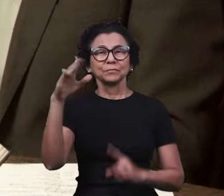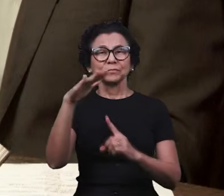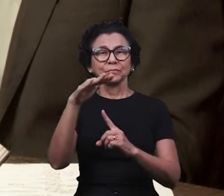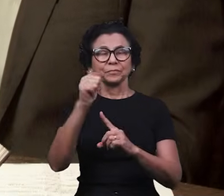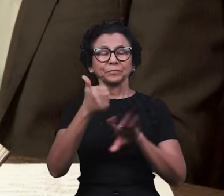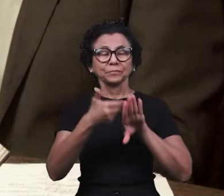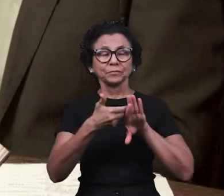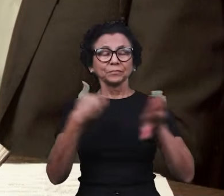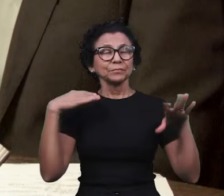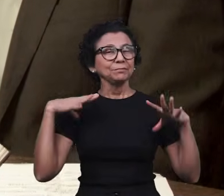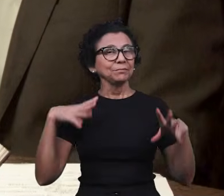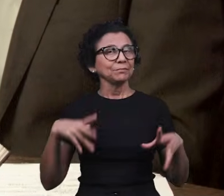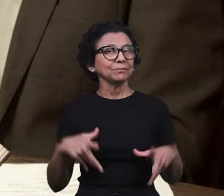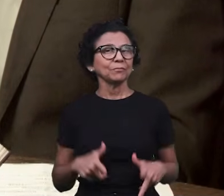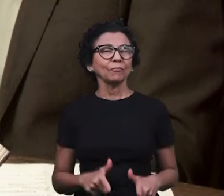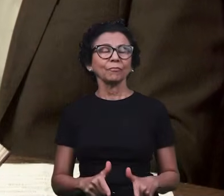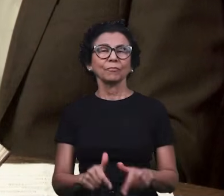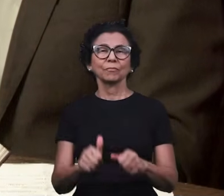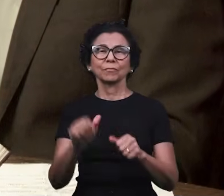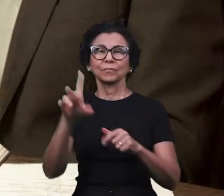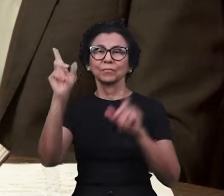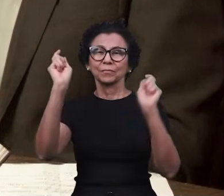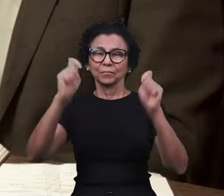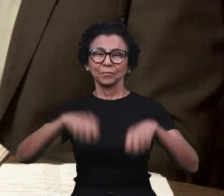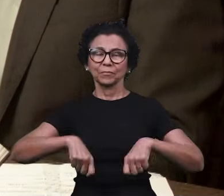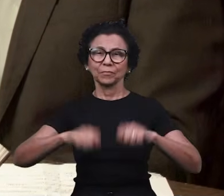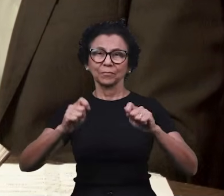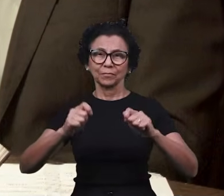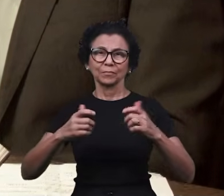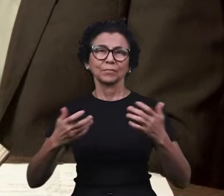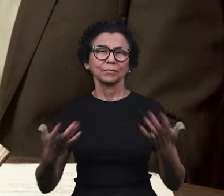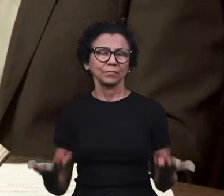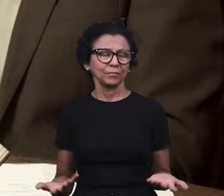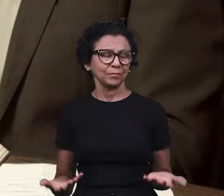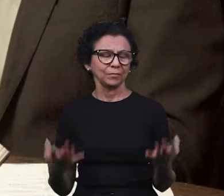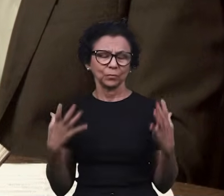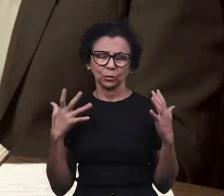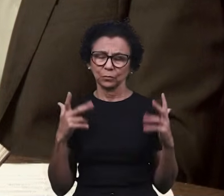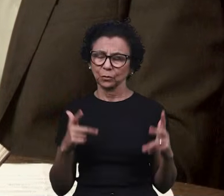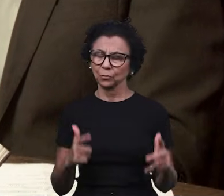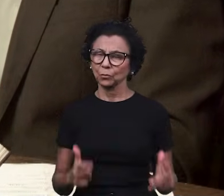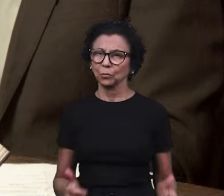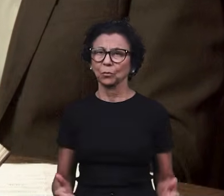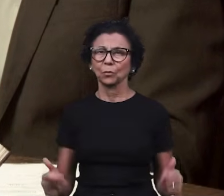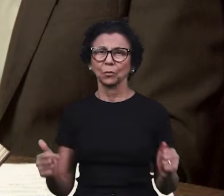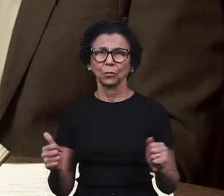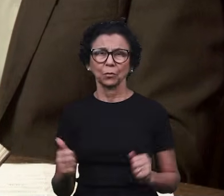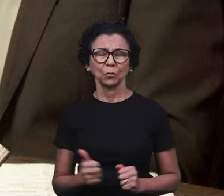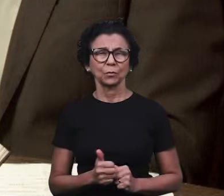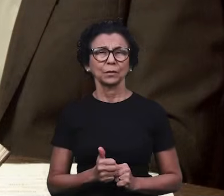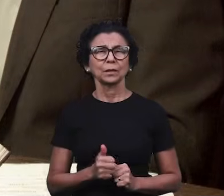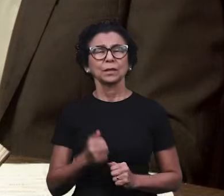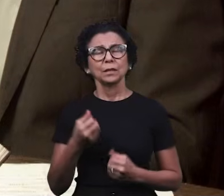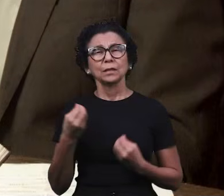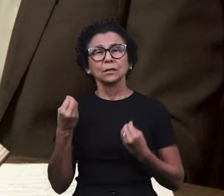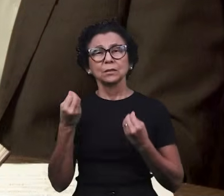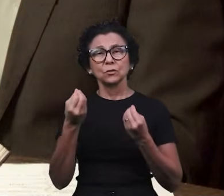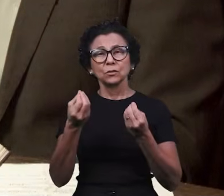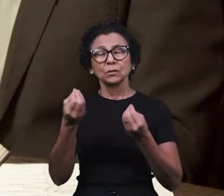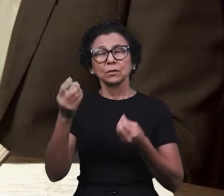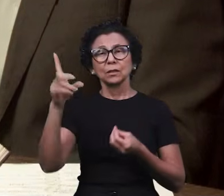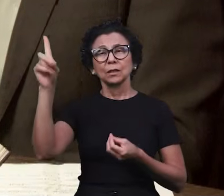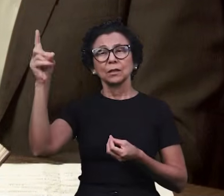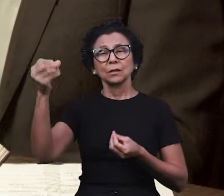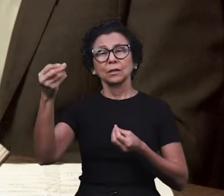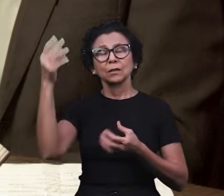Deus. Deus te chamou, Deus te deu todas as condições, te lavou, te deu o azeite da unção, te